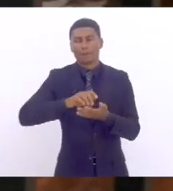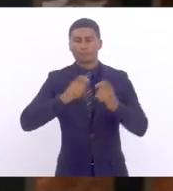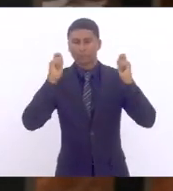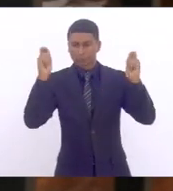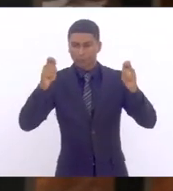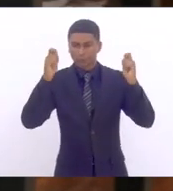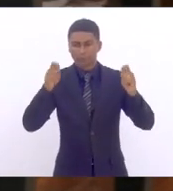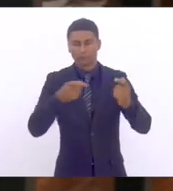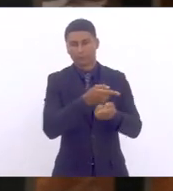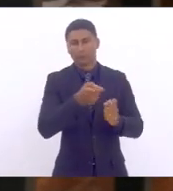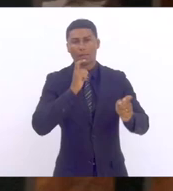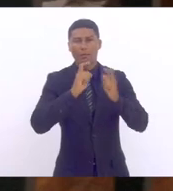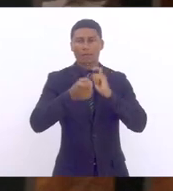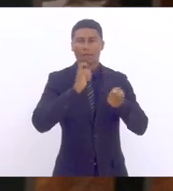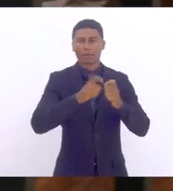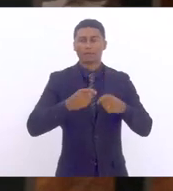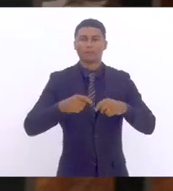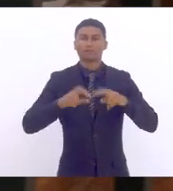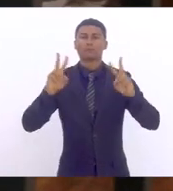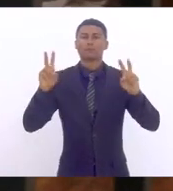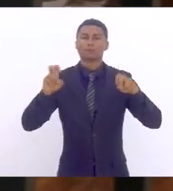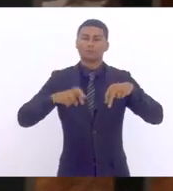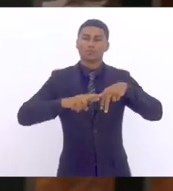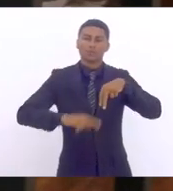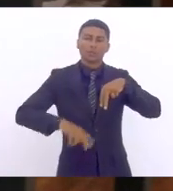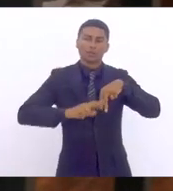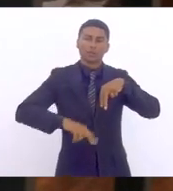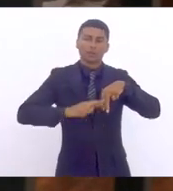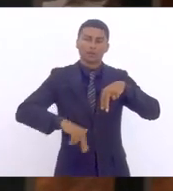sobre a questão de gênero, sobre a questão